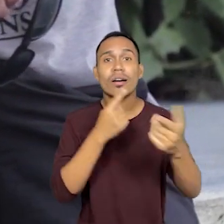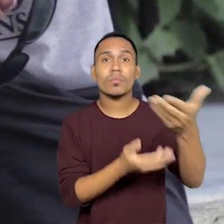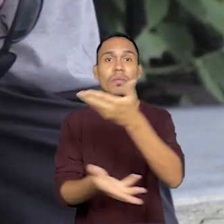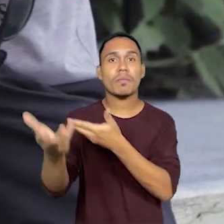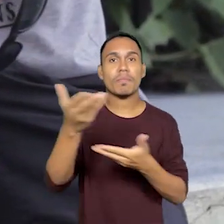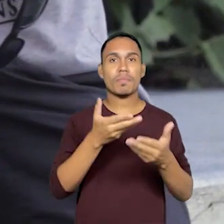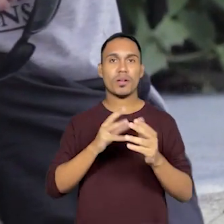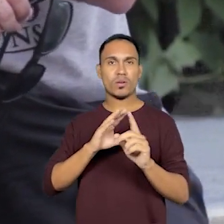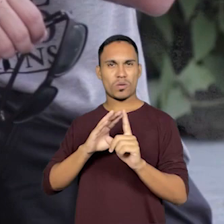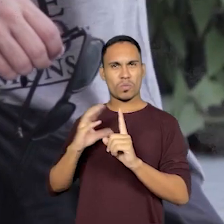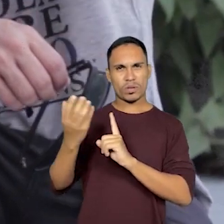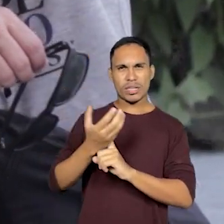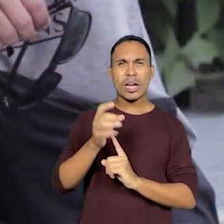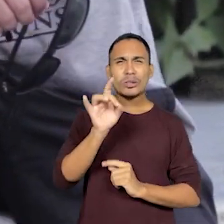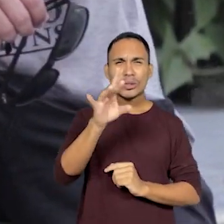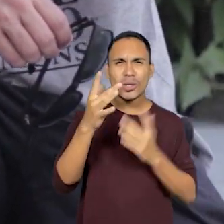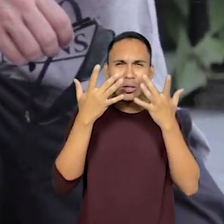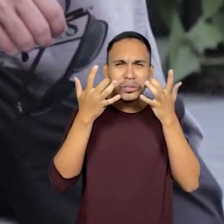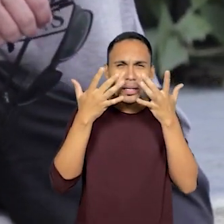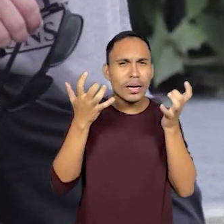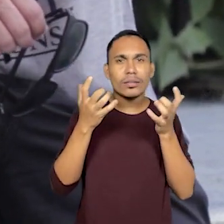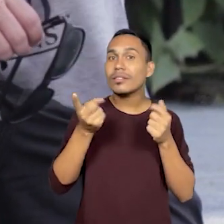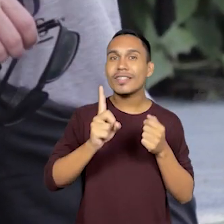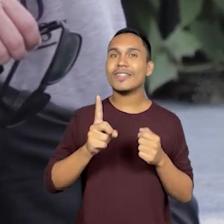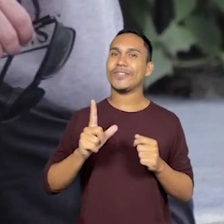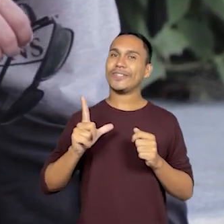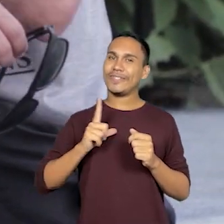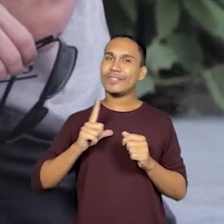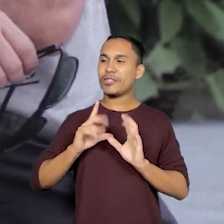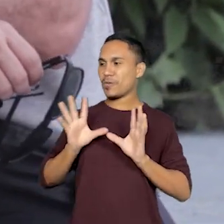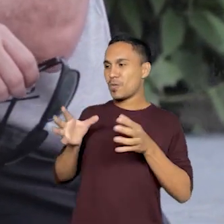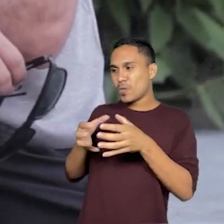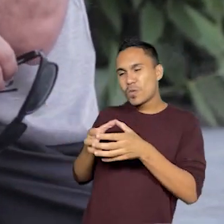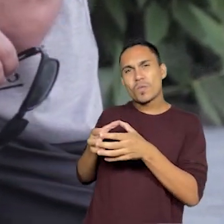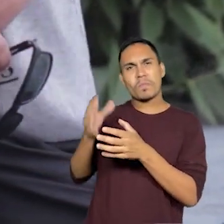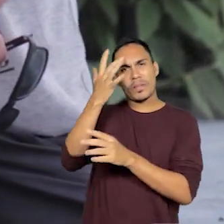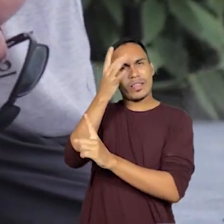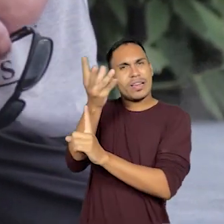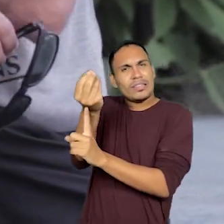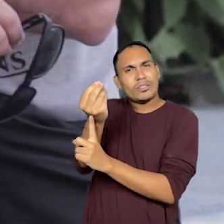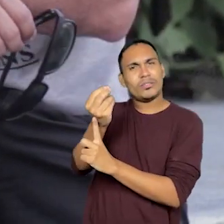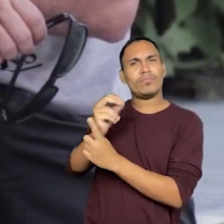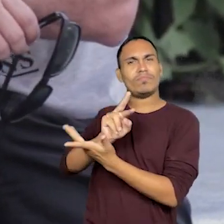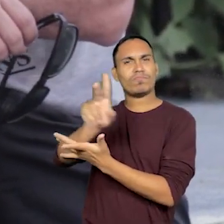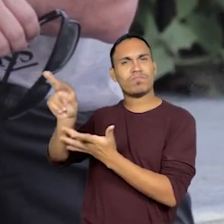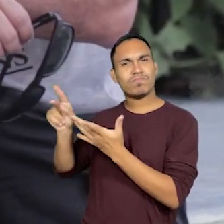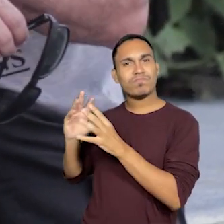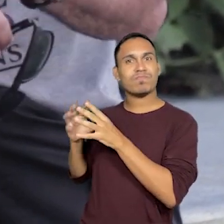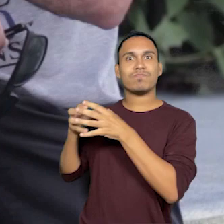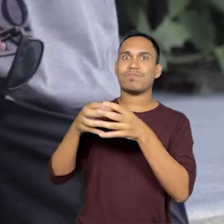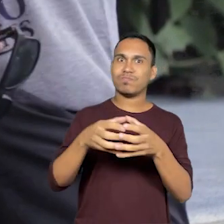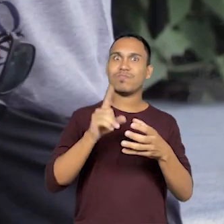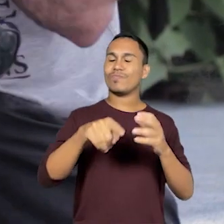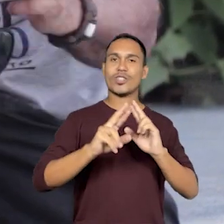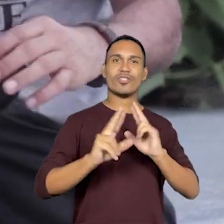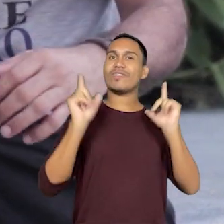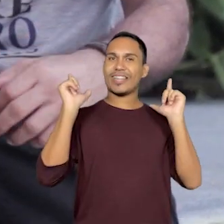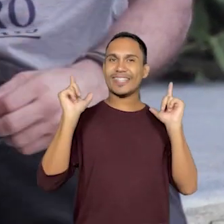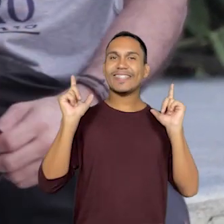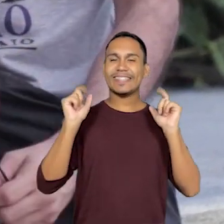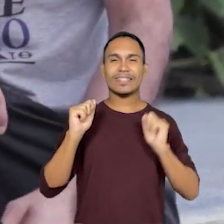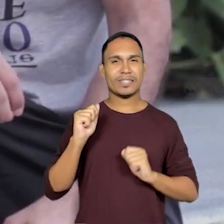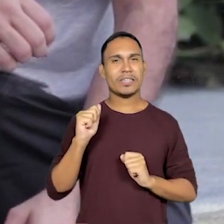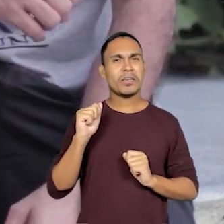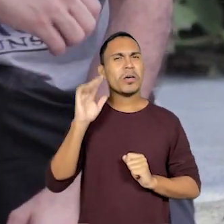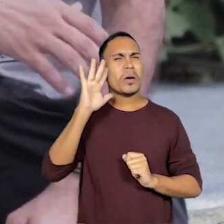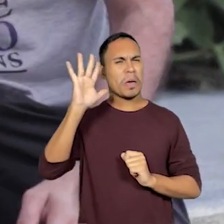a partir daí não é só o teatro, porque tem toda uma galera, toda uma série de linguagens que gravita. Então faz muita diferença, sim. Agora eu imagino que na capital é